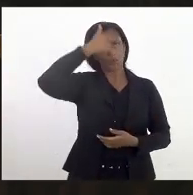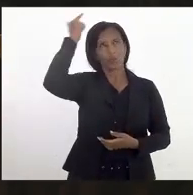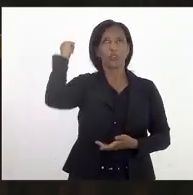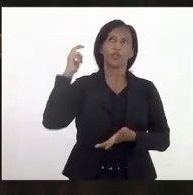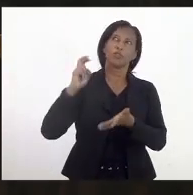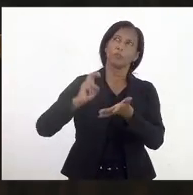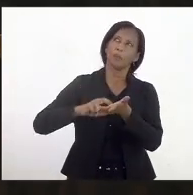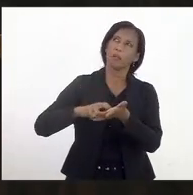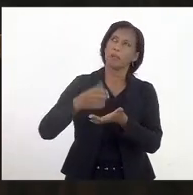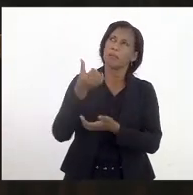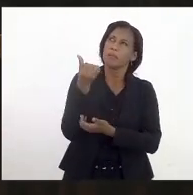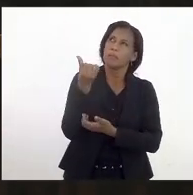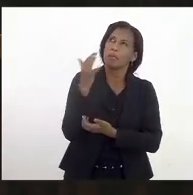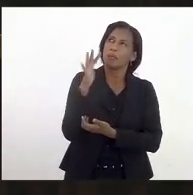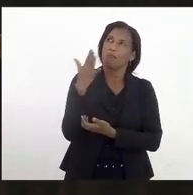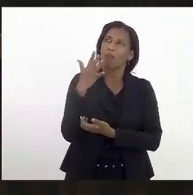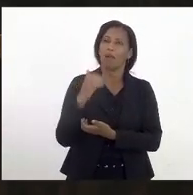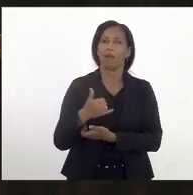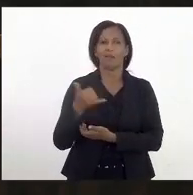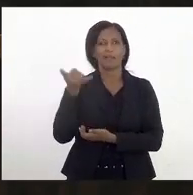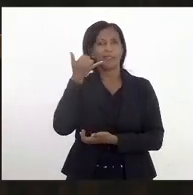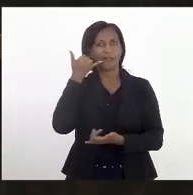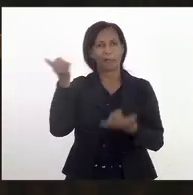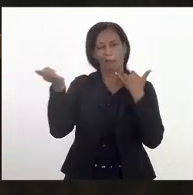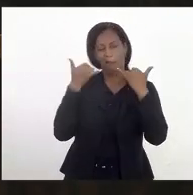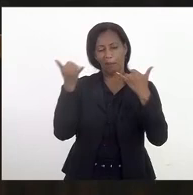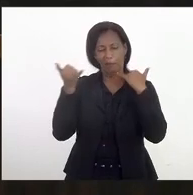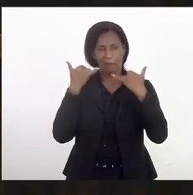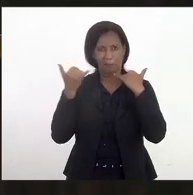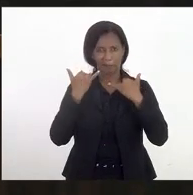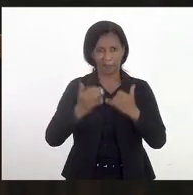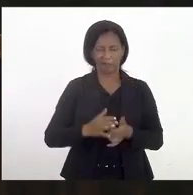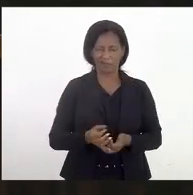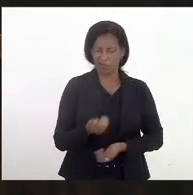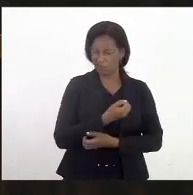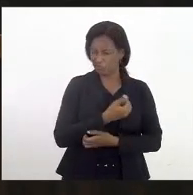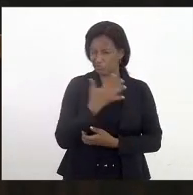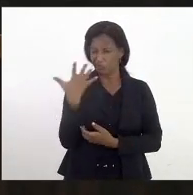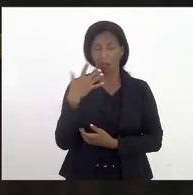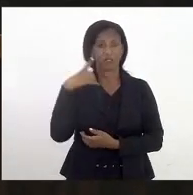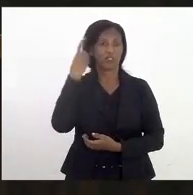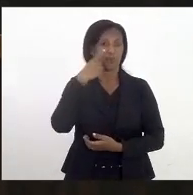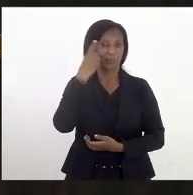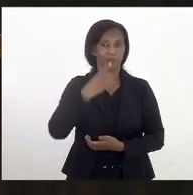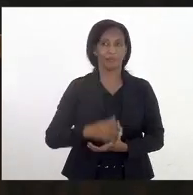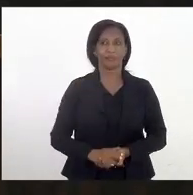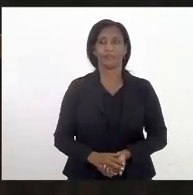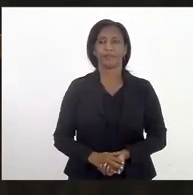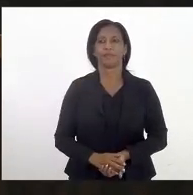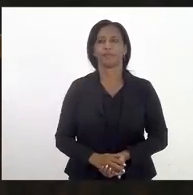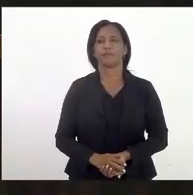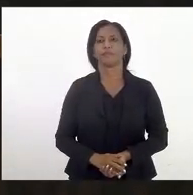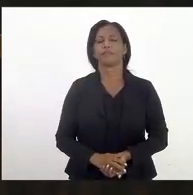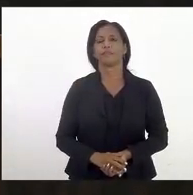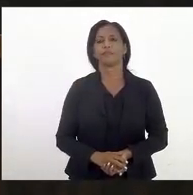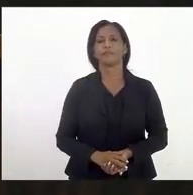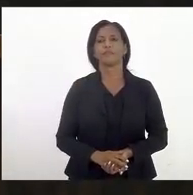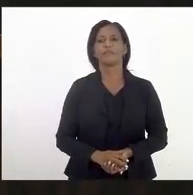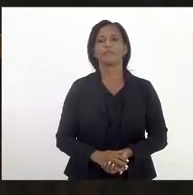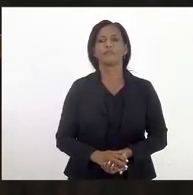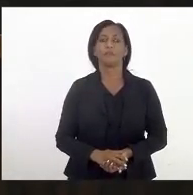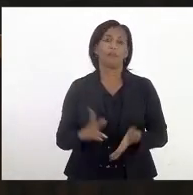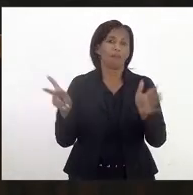manhã seis e pouquinho eu recebi vários telefonemas e em vários muitos Deputados e é